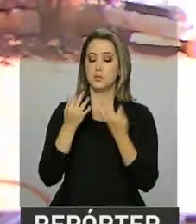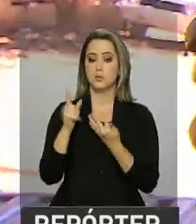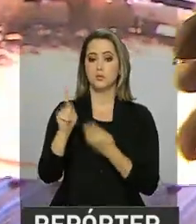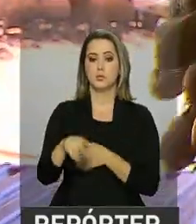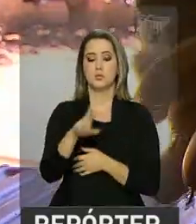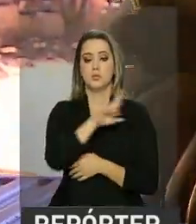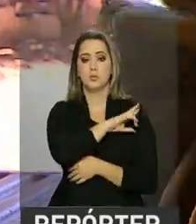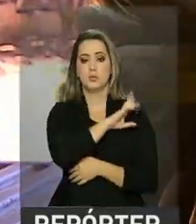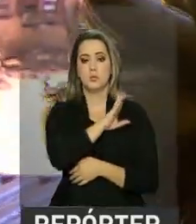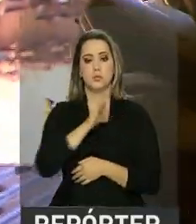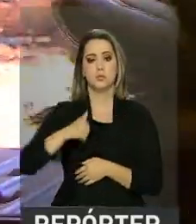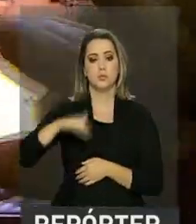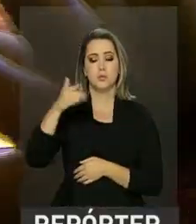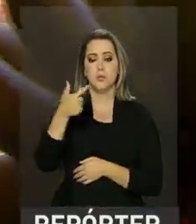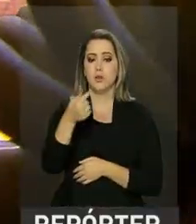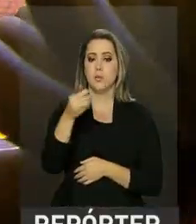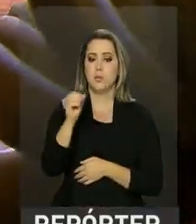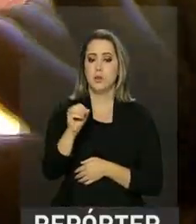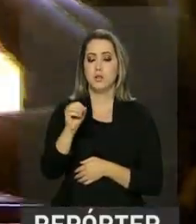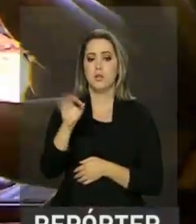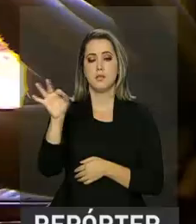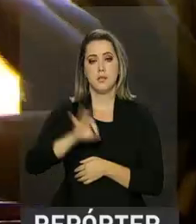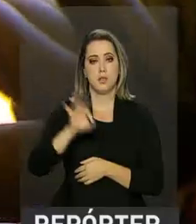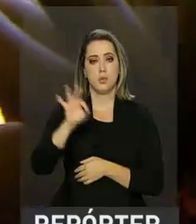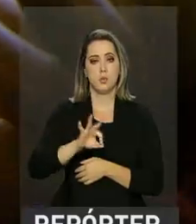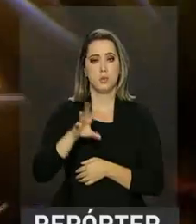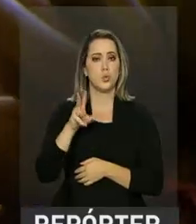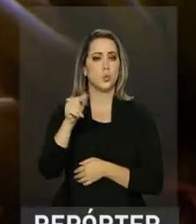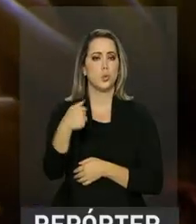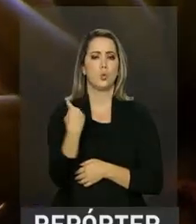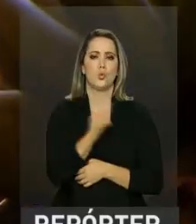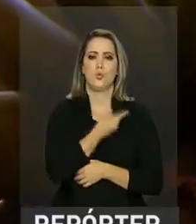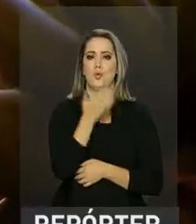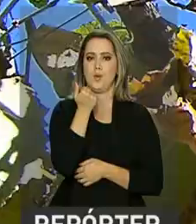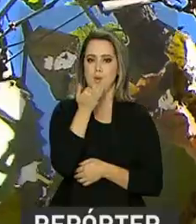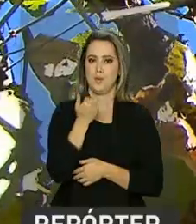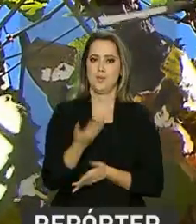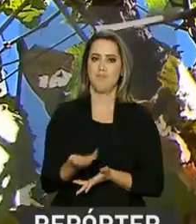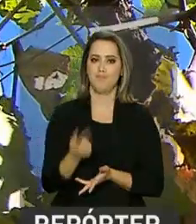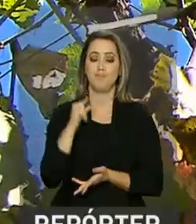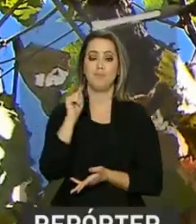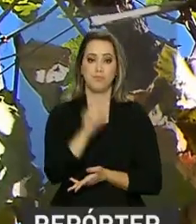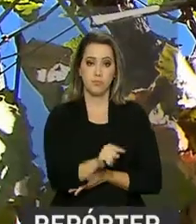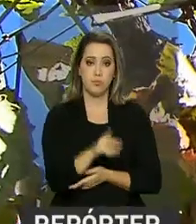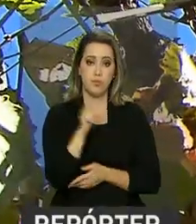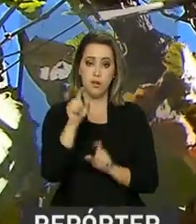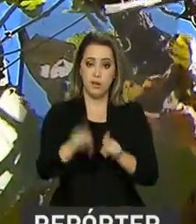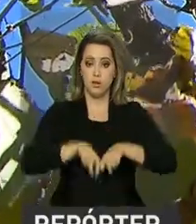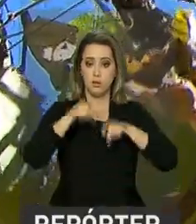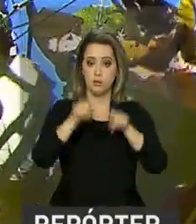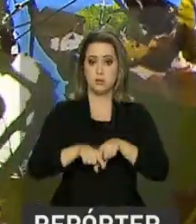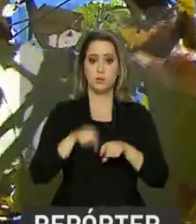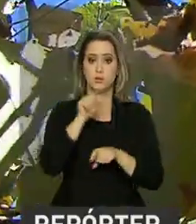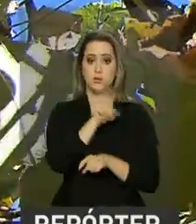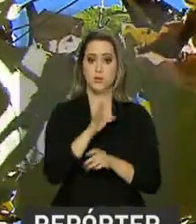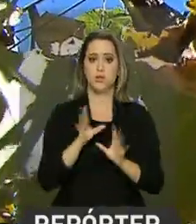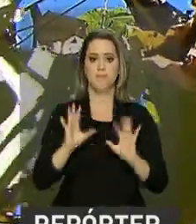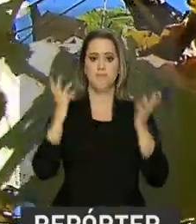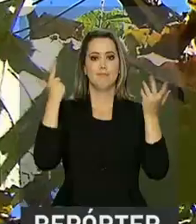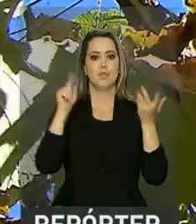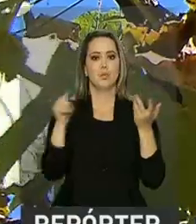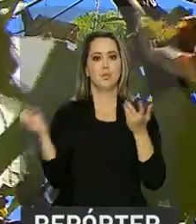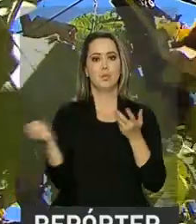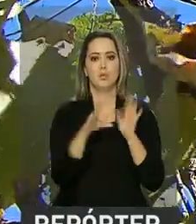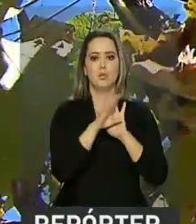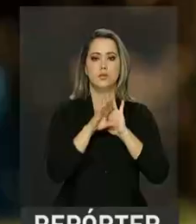por mais de 70% dos alimentos na mesa do brasileiro e é lá no campo que seu carlos comemora com um